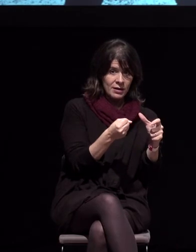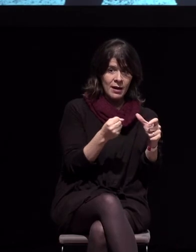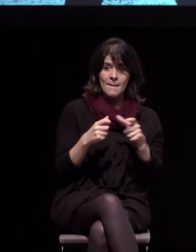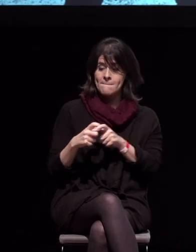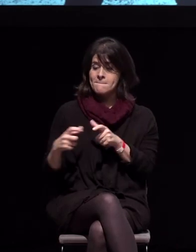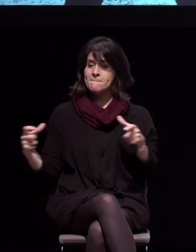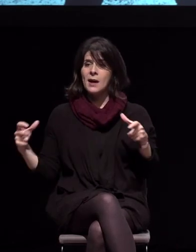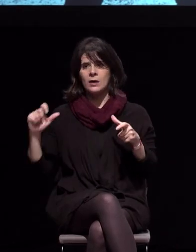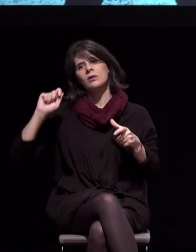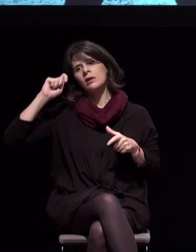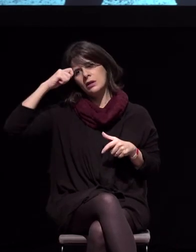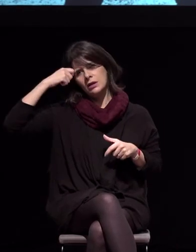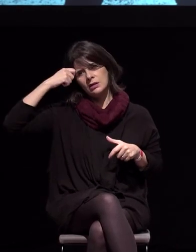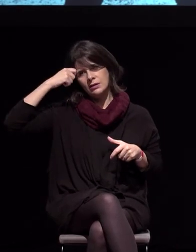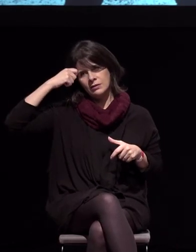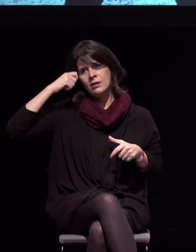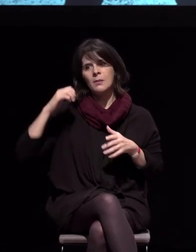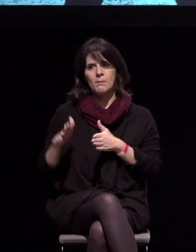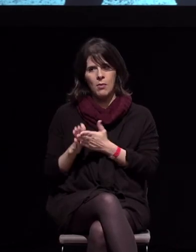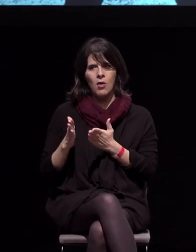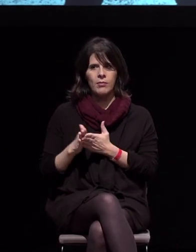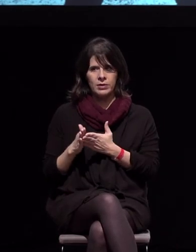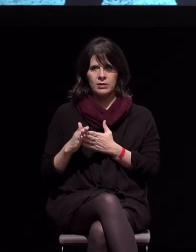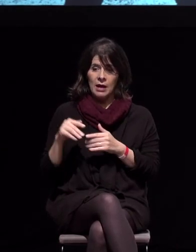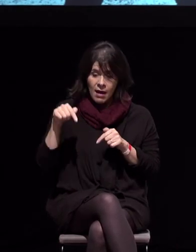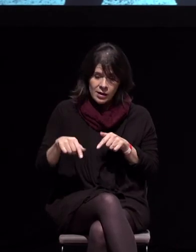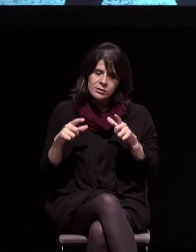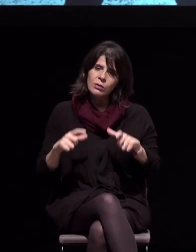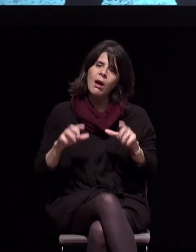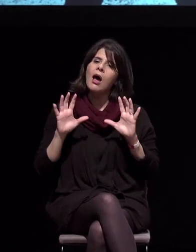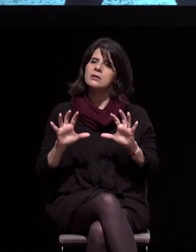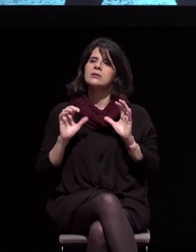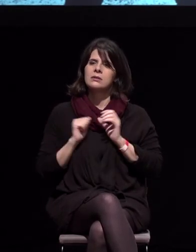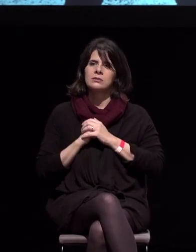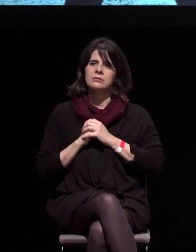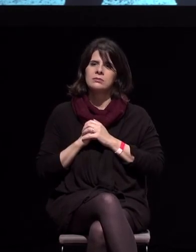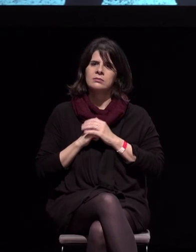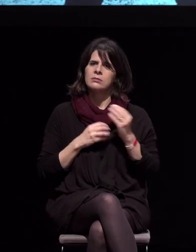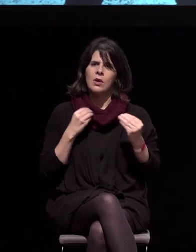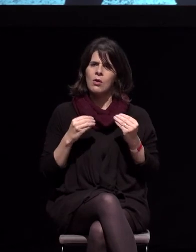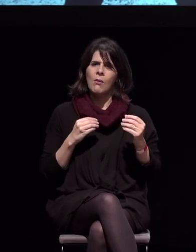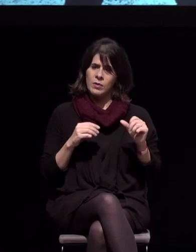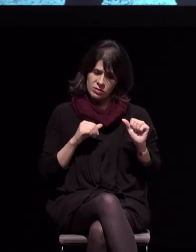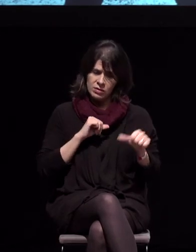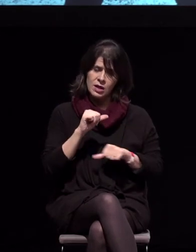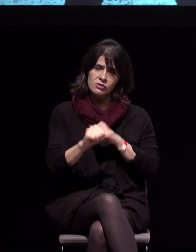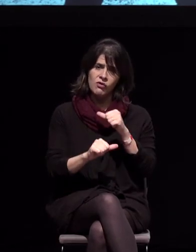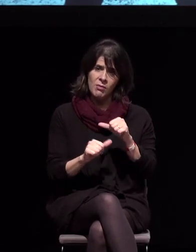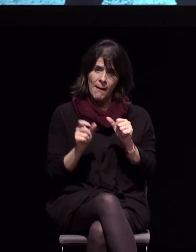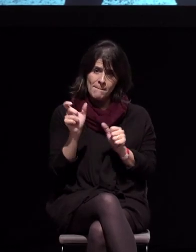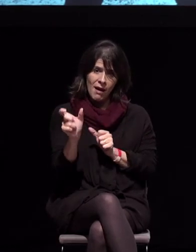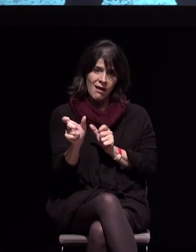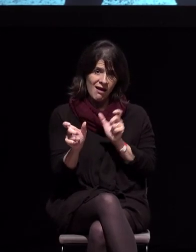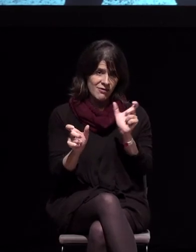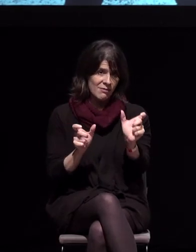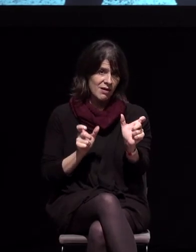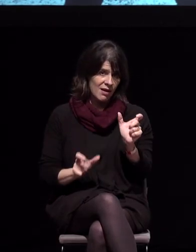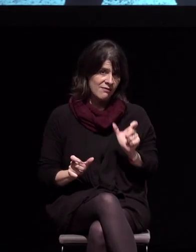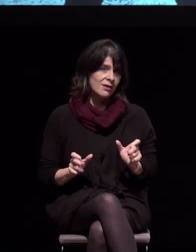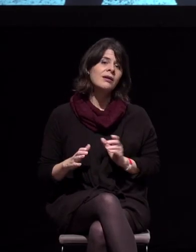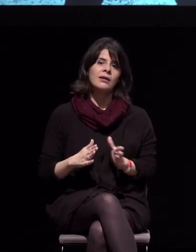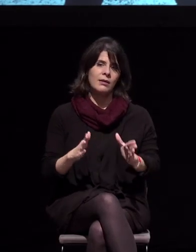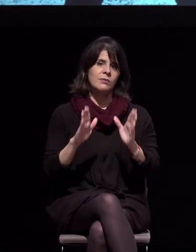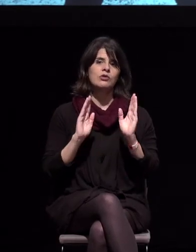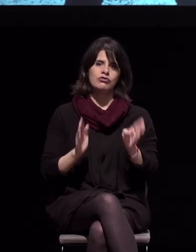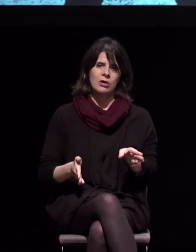pobres nessa região. Então, transformar isso já é um caminho. Ao invés de